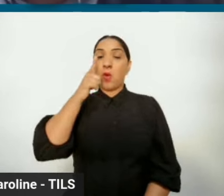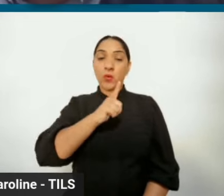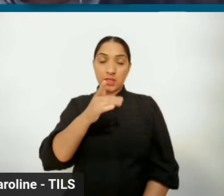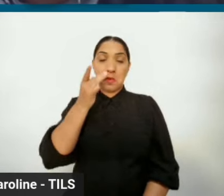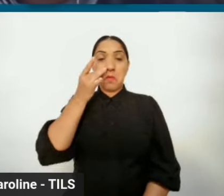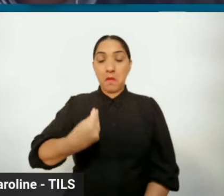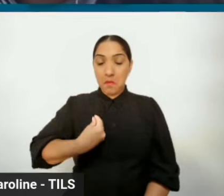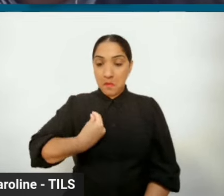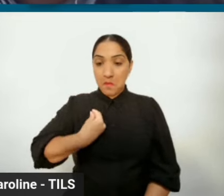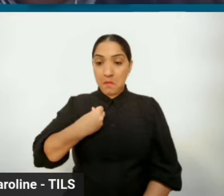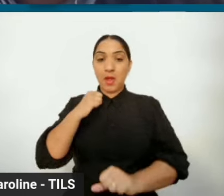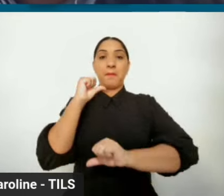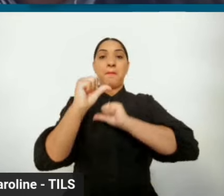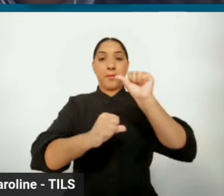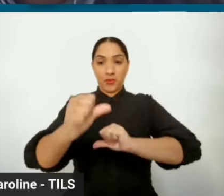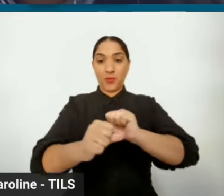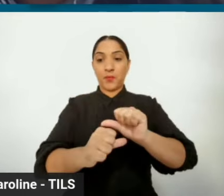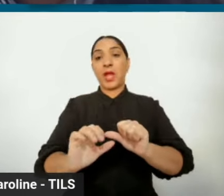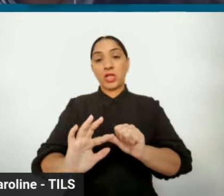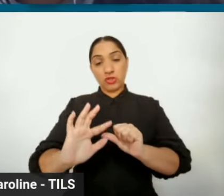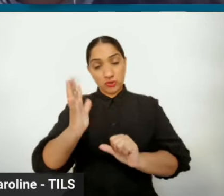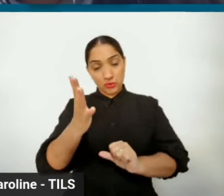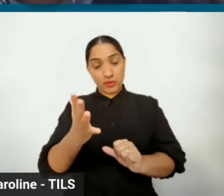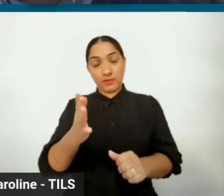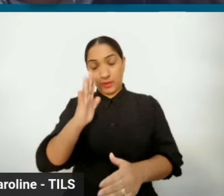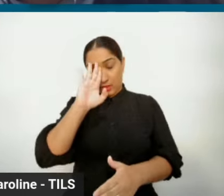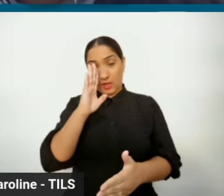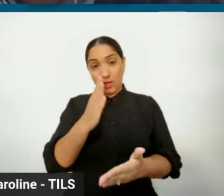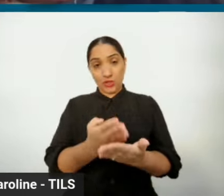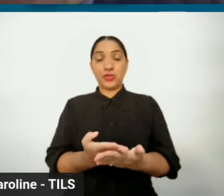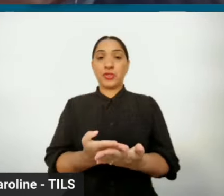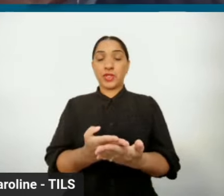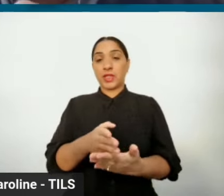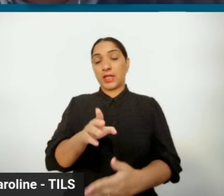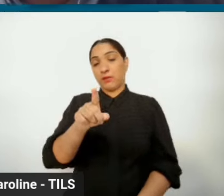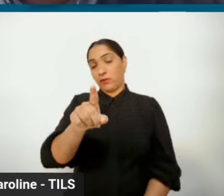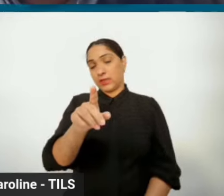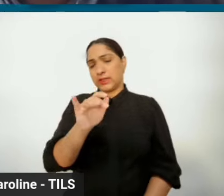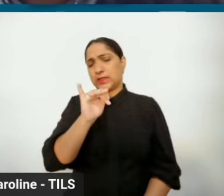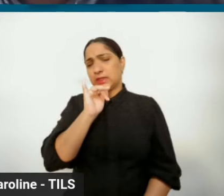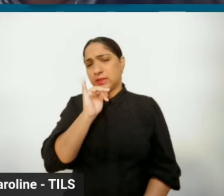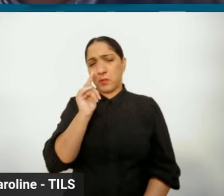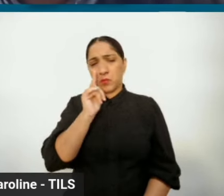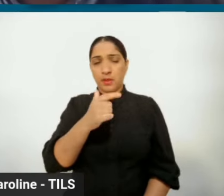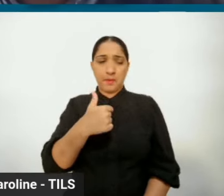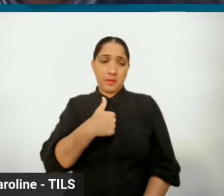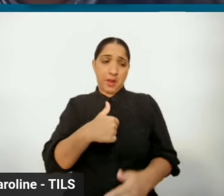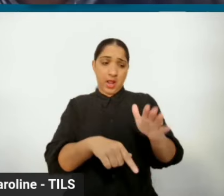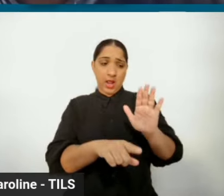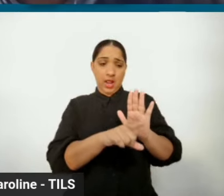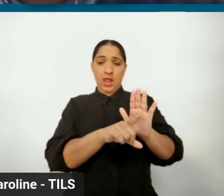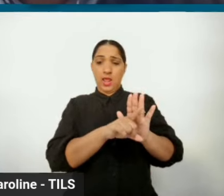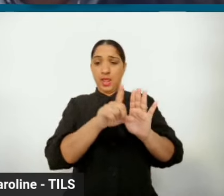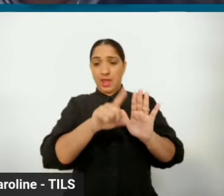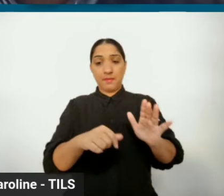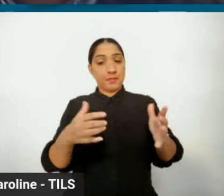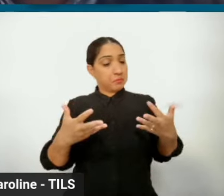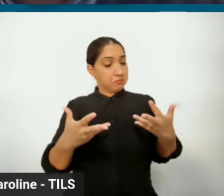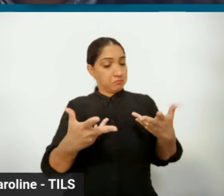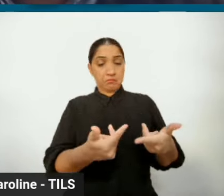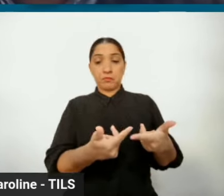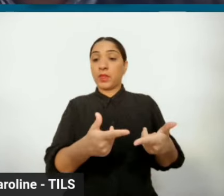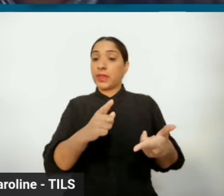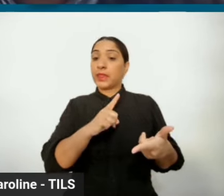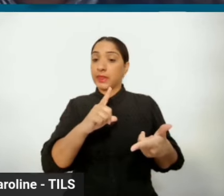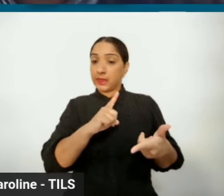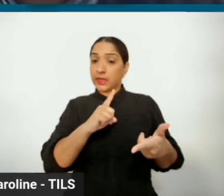desde a edição da lei de cotas. O senhor acredita que essa legislação, que é uma, para mim, é uma legislação maravilhosa, mas ela tem